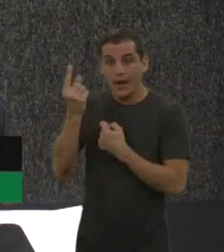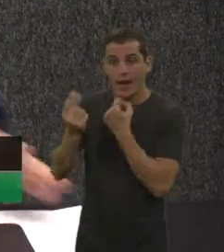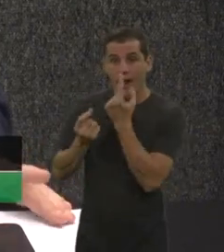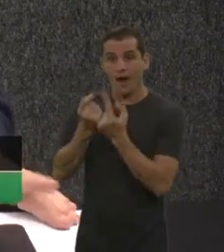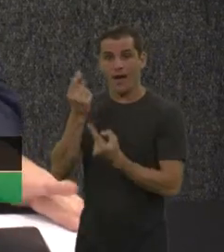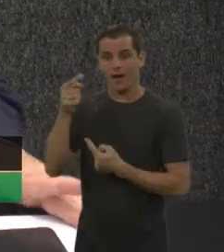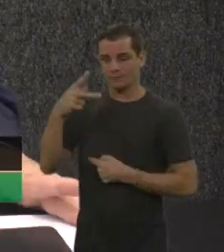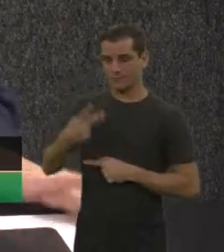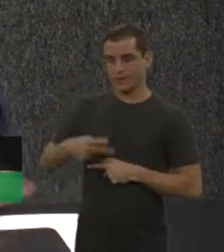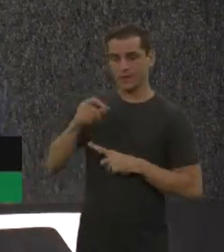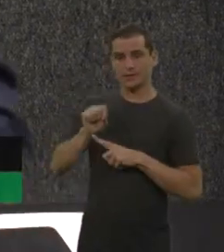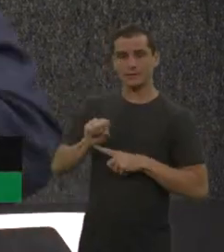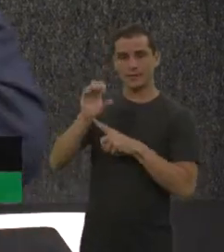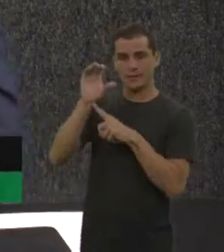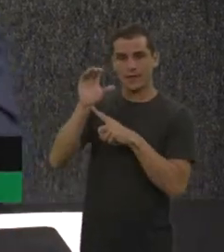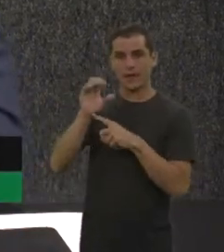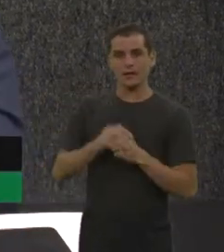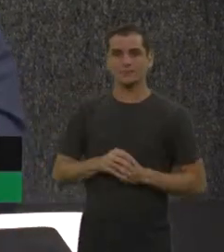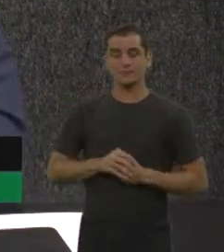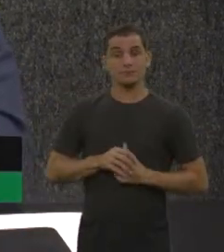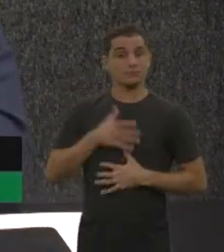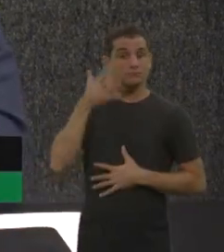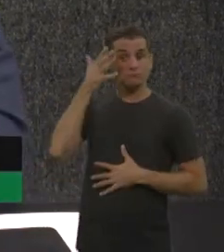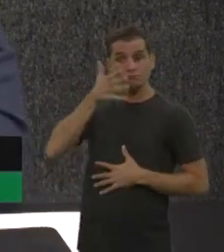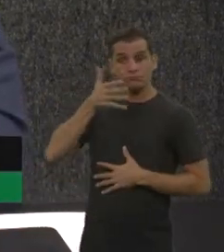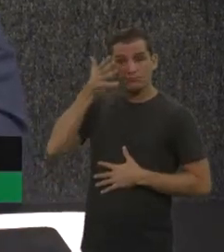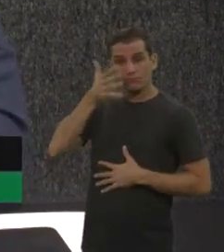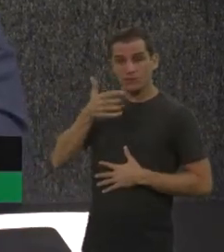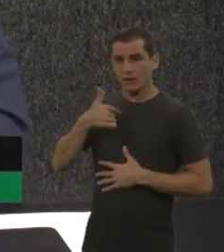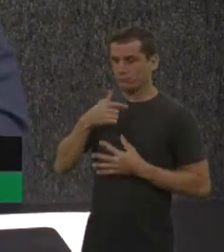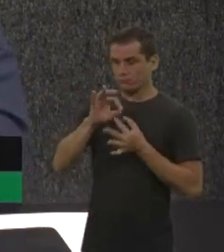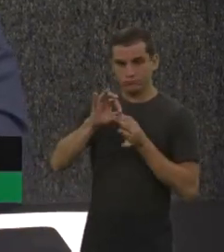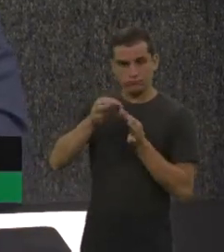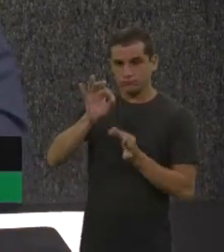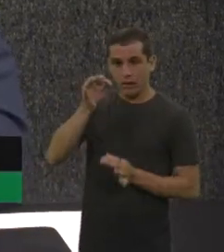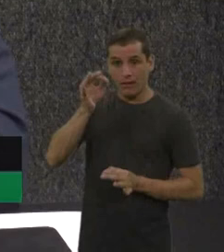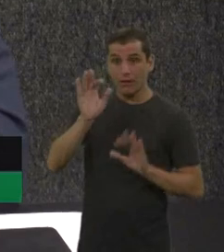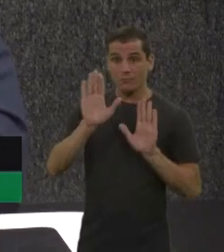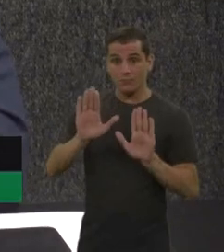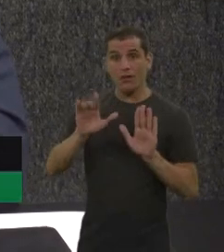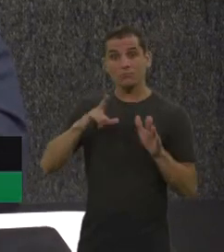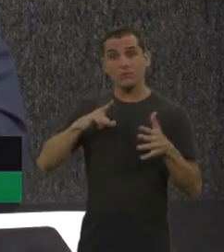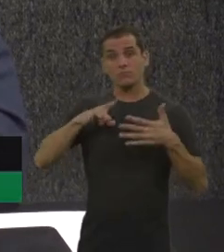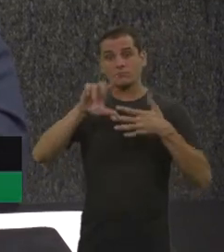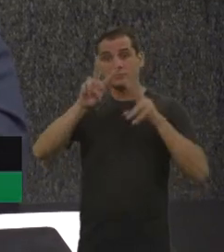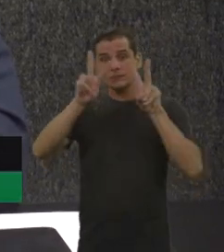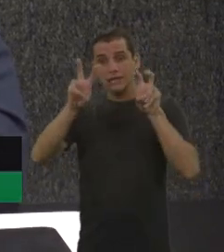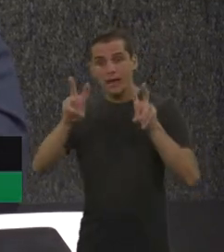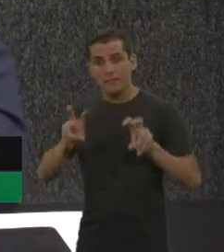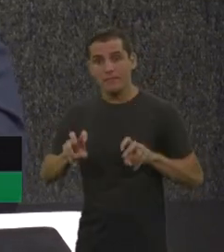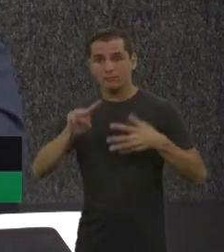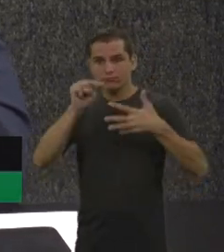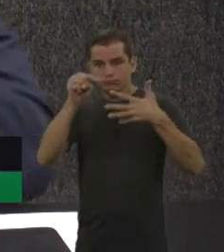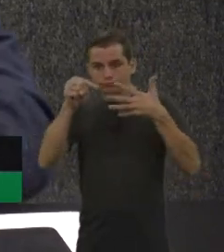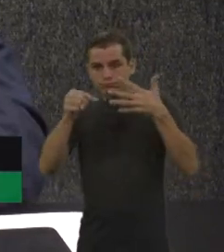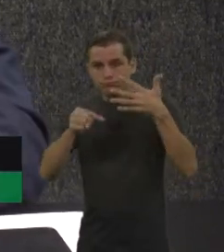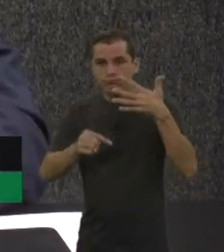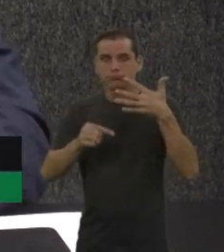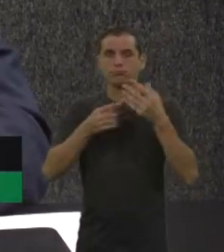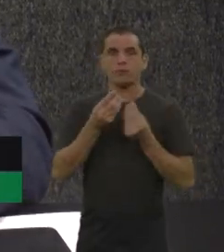eu não ia fazer um grande discurso, mas eu vou tocar em alguns tópicos aí.